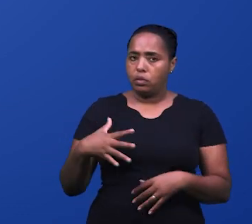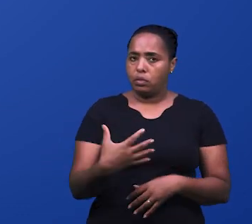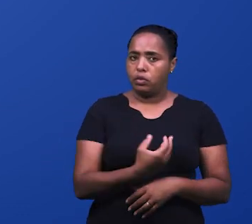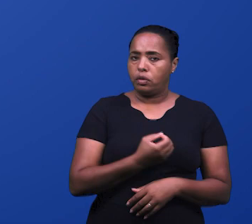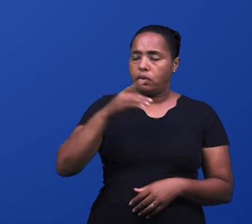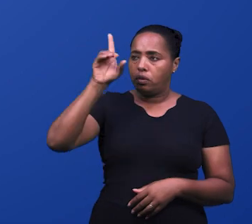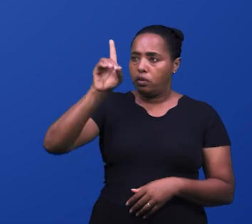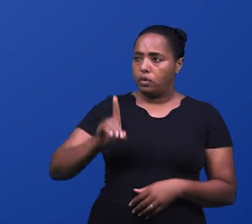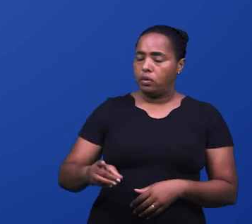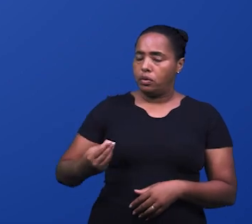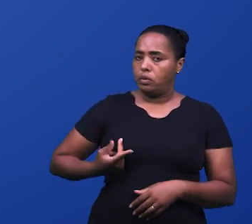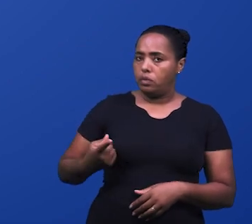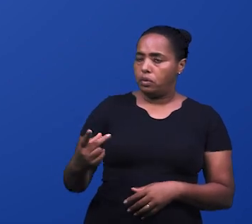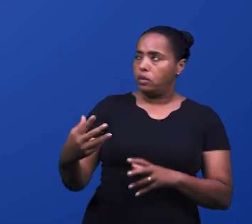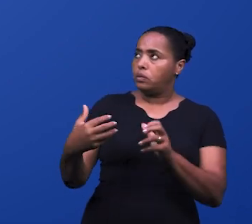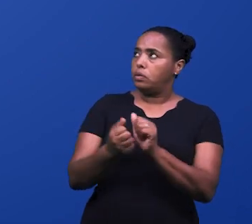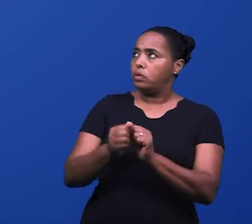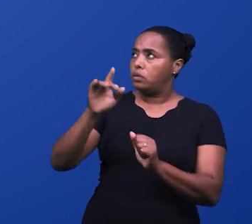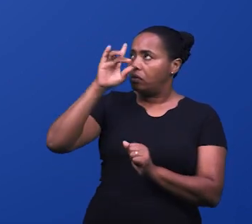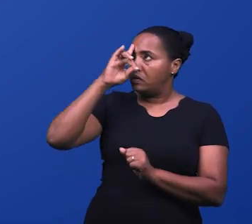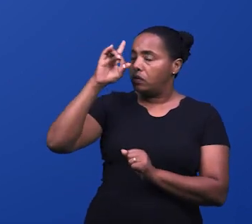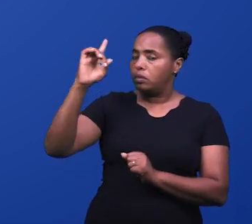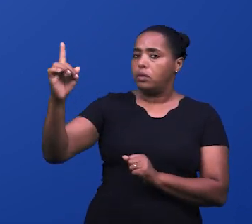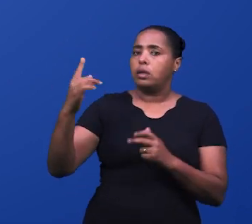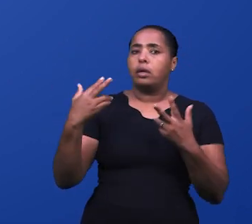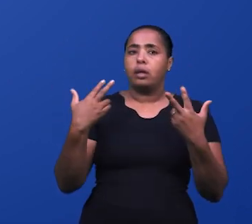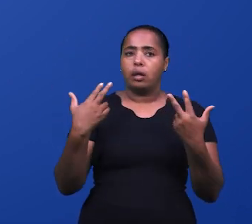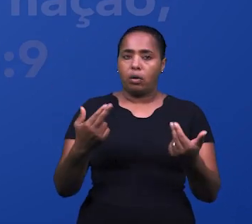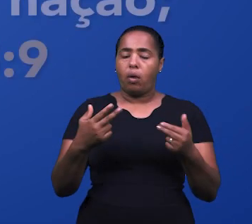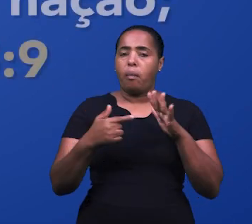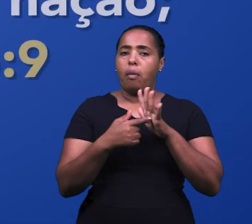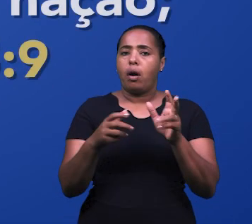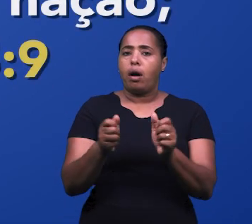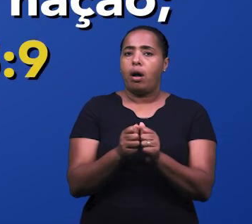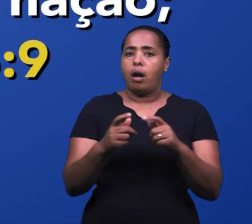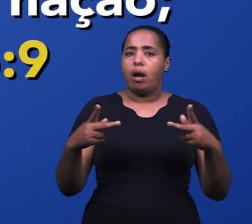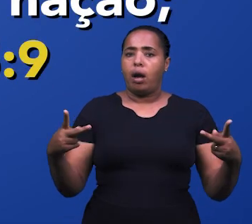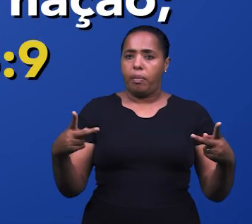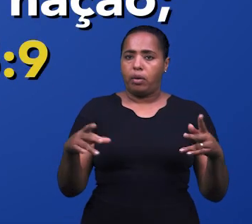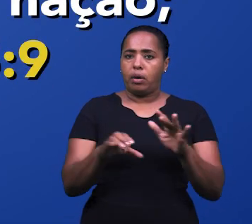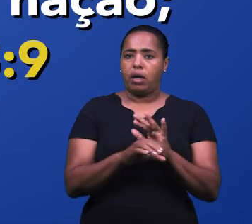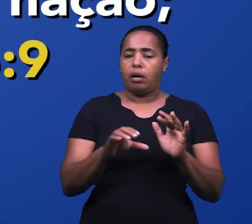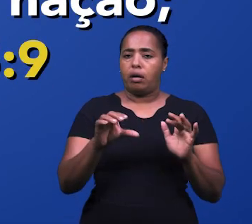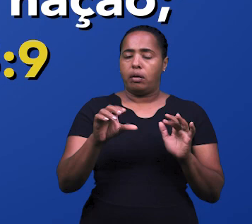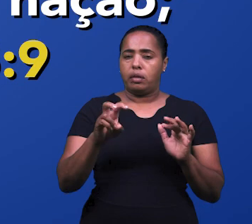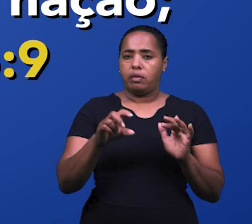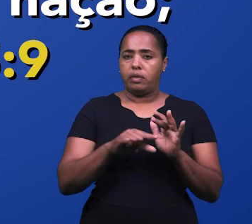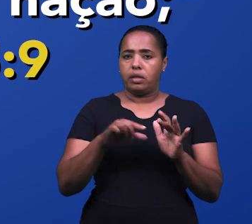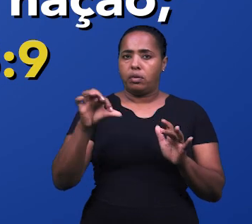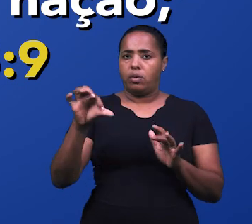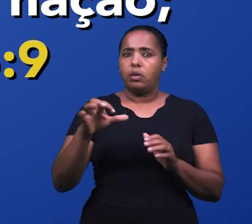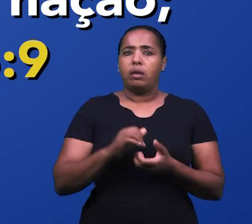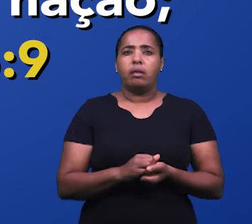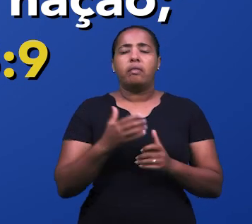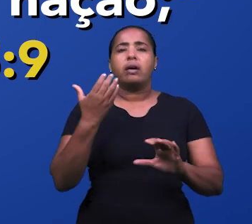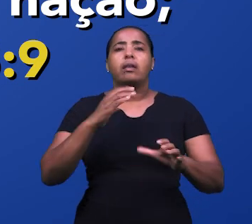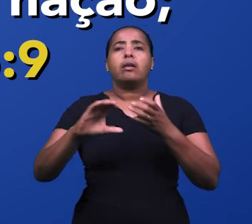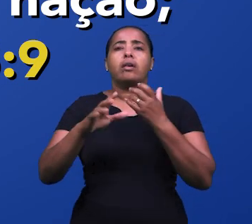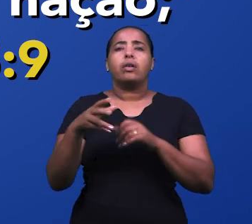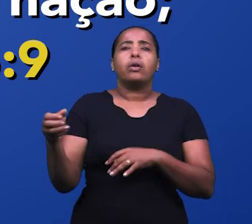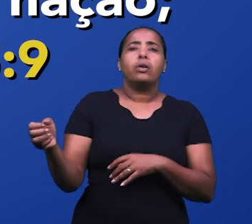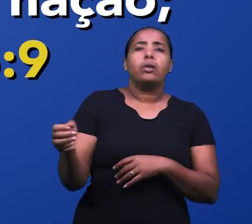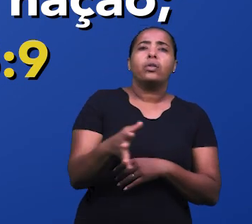direito à vida eterna com Deus, assim como está escrito em Apocalipse 5:9. E cantava um novo cântico,